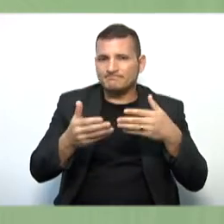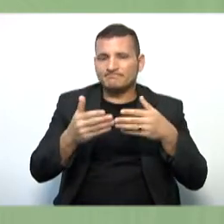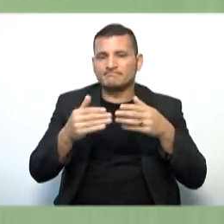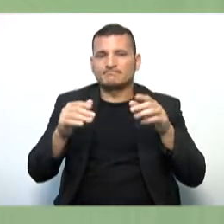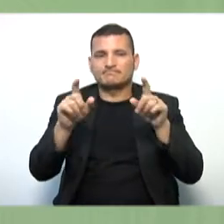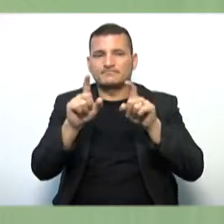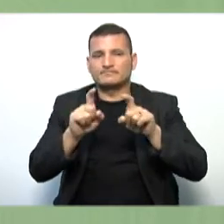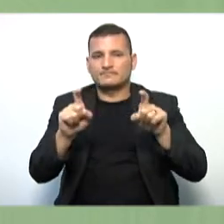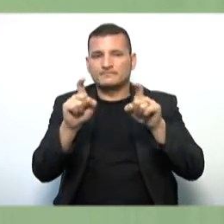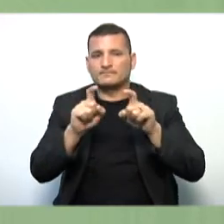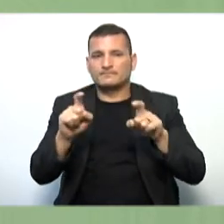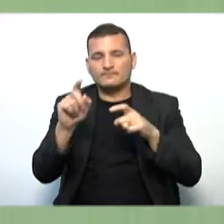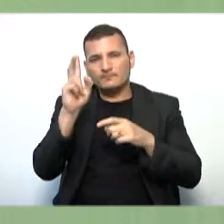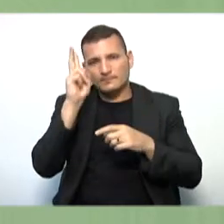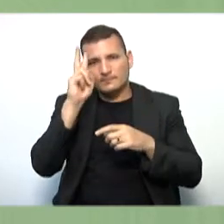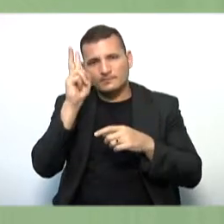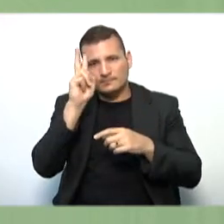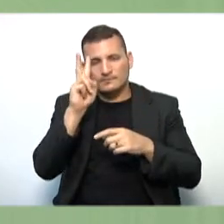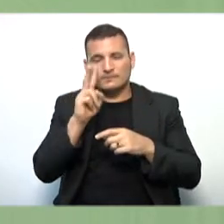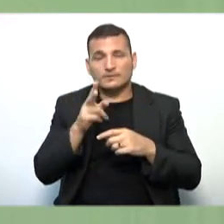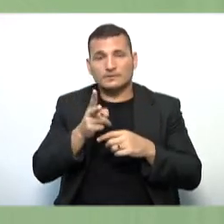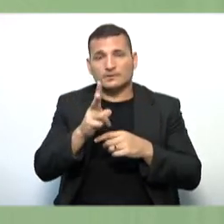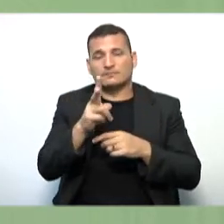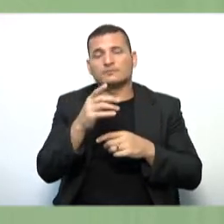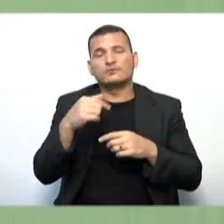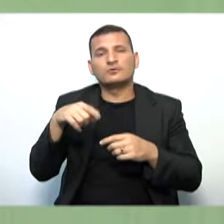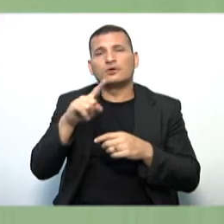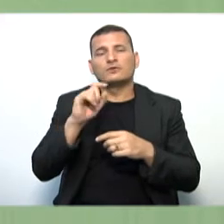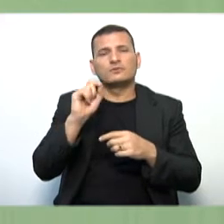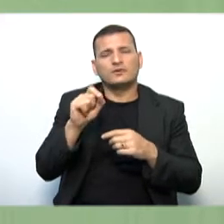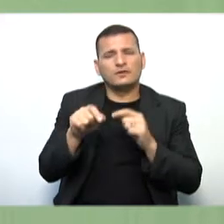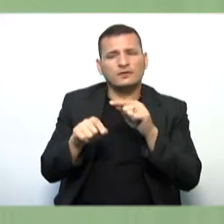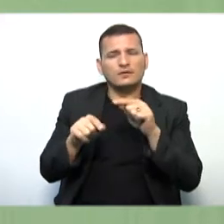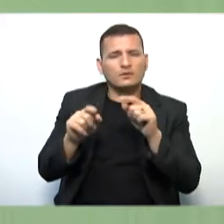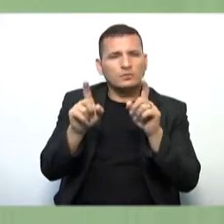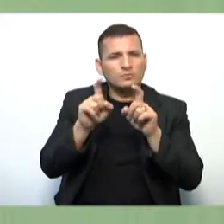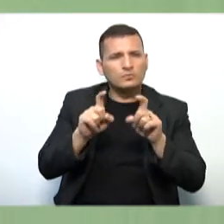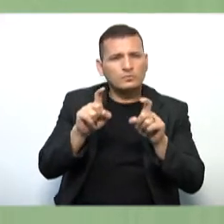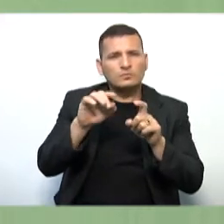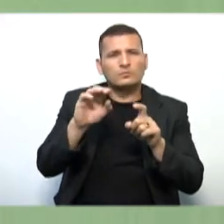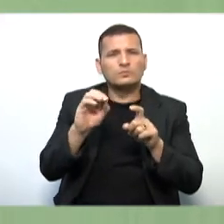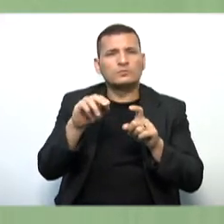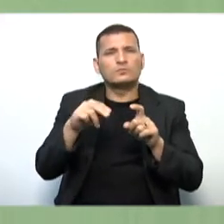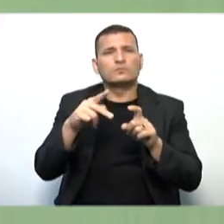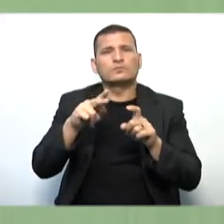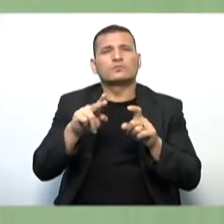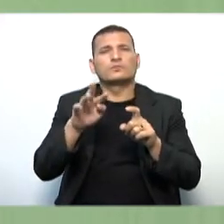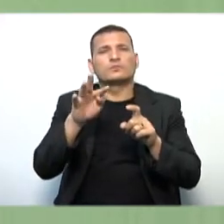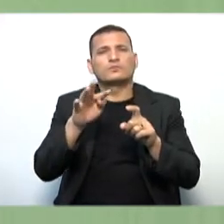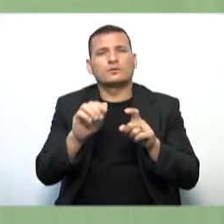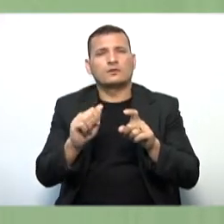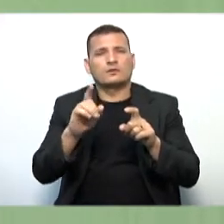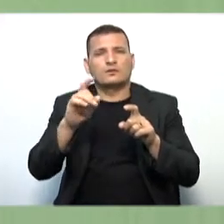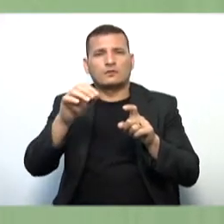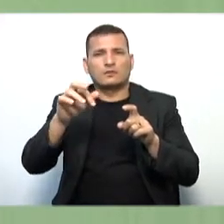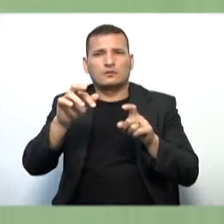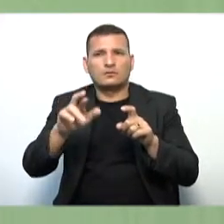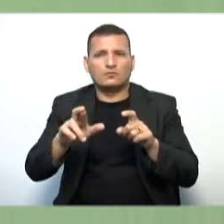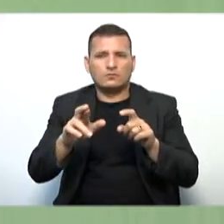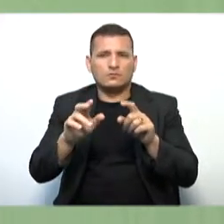o termo computador pelo fato de a gente hoje ter sistemas computacionais